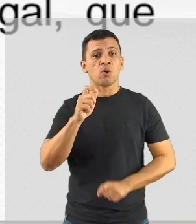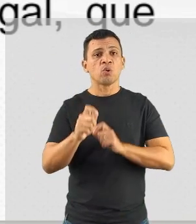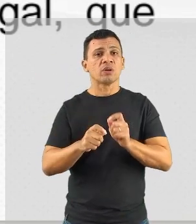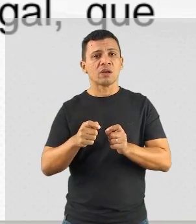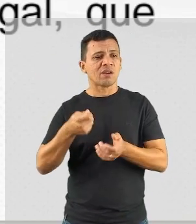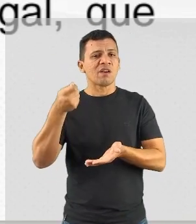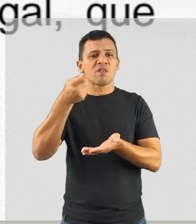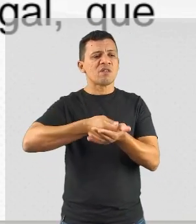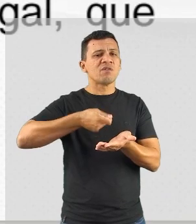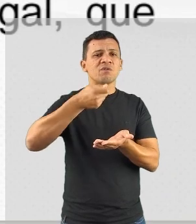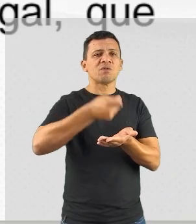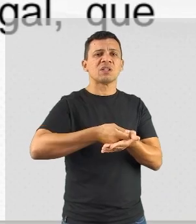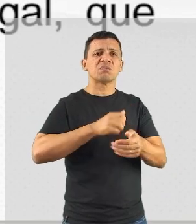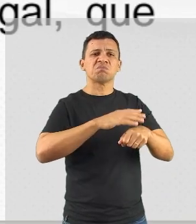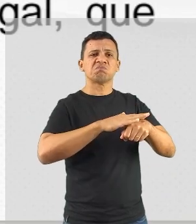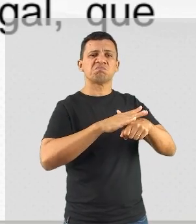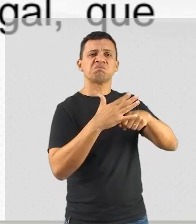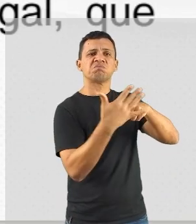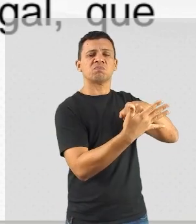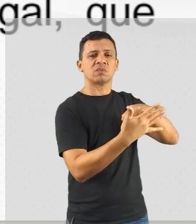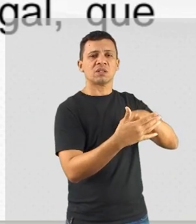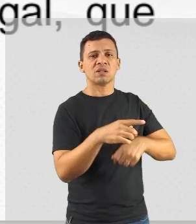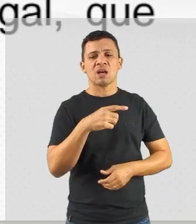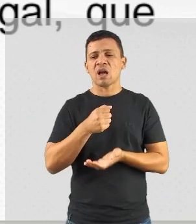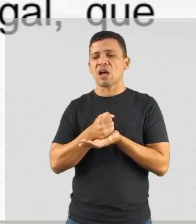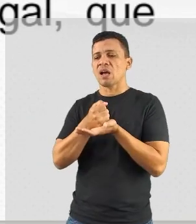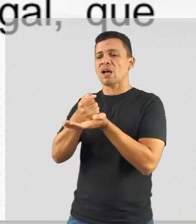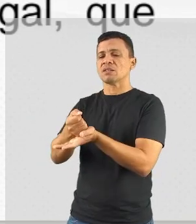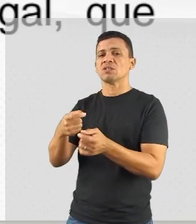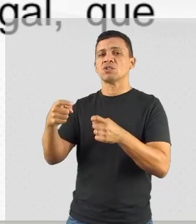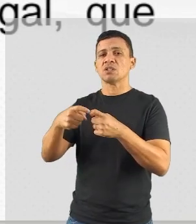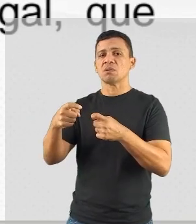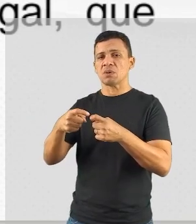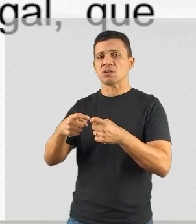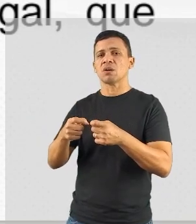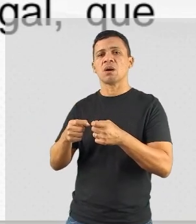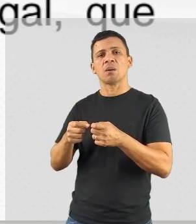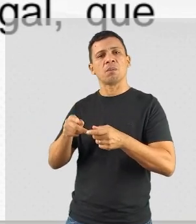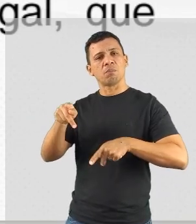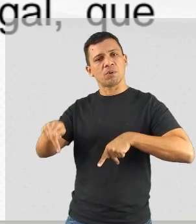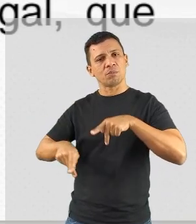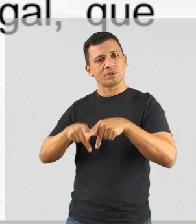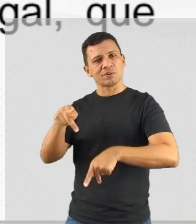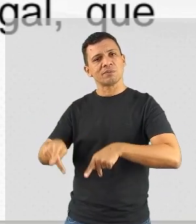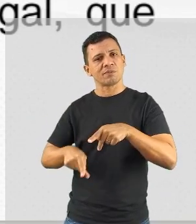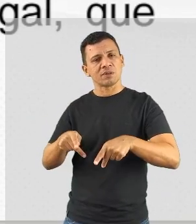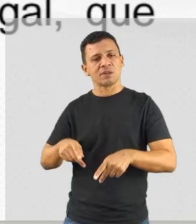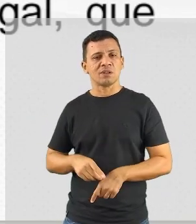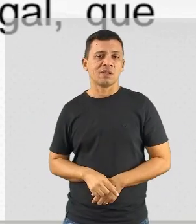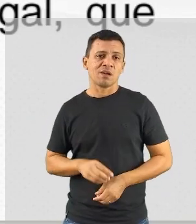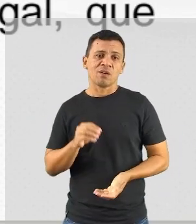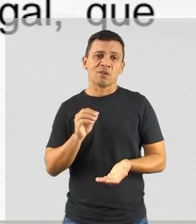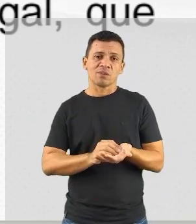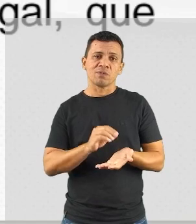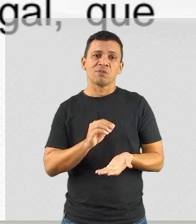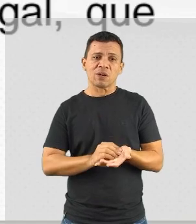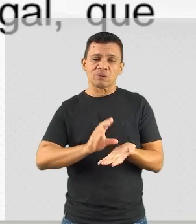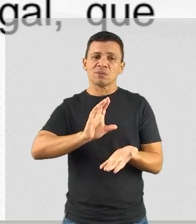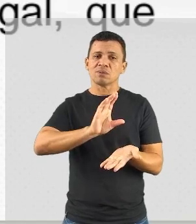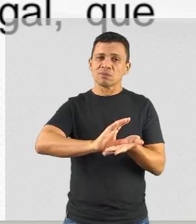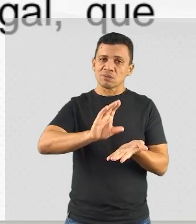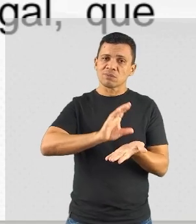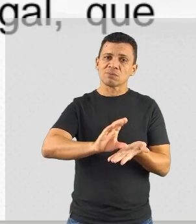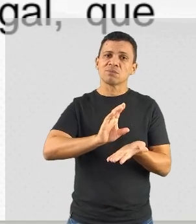enfrentamento da crise, garantindo assistência médica à população, mesmo diante da escassez de recursos. Então, a